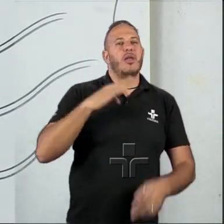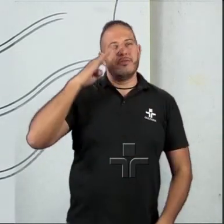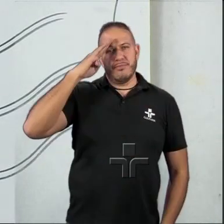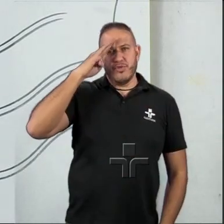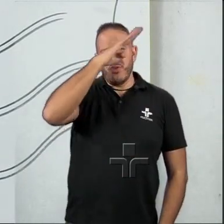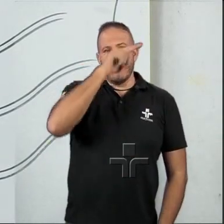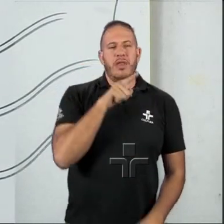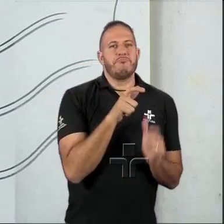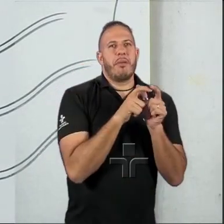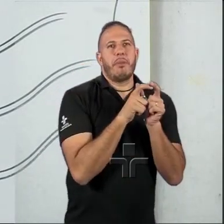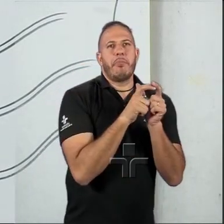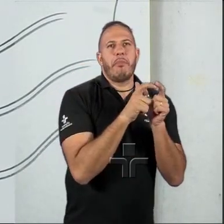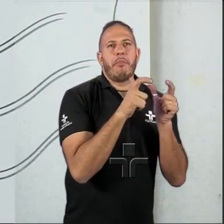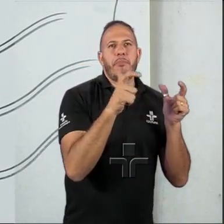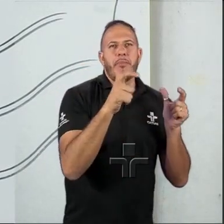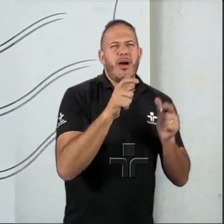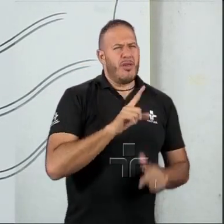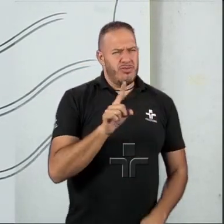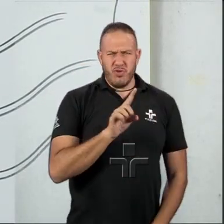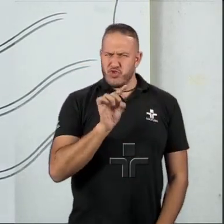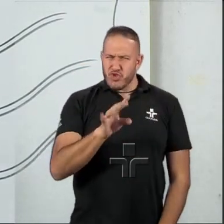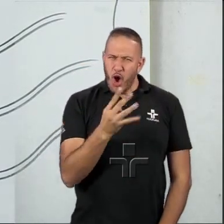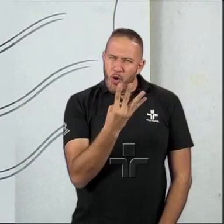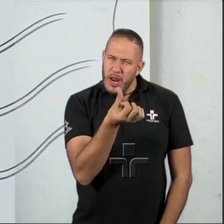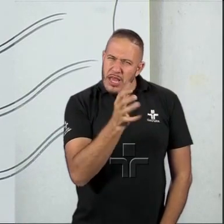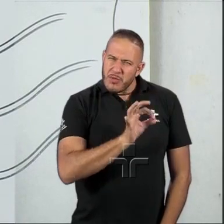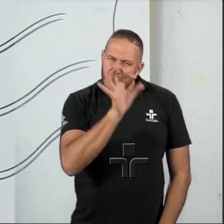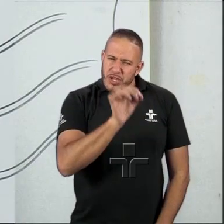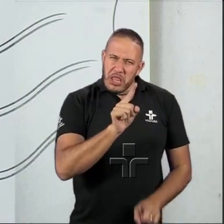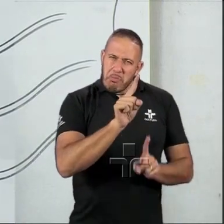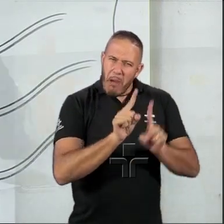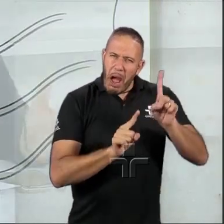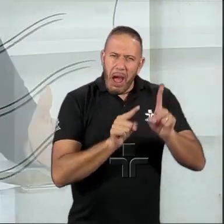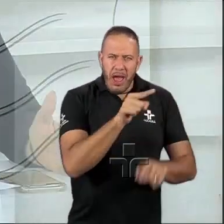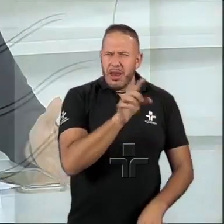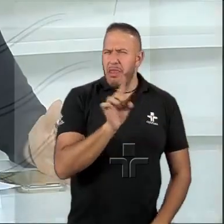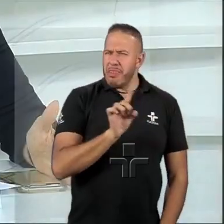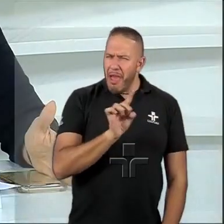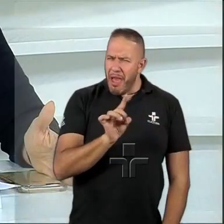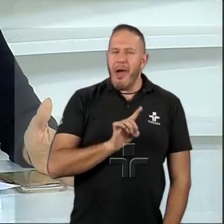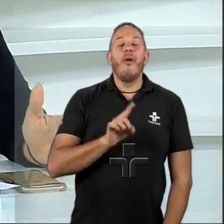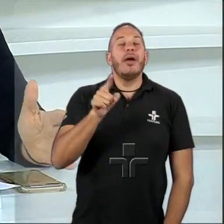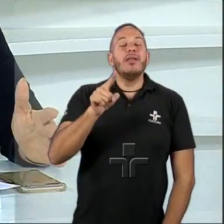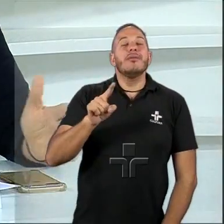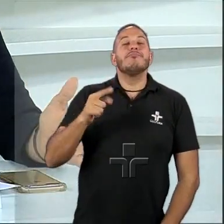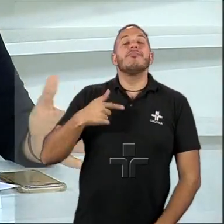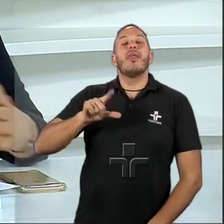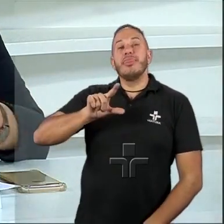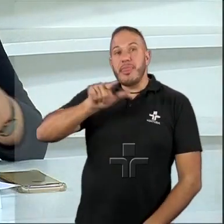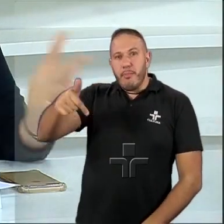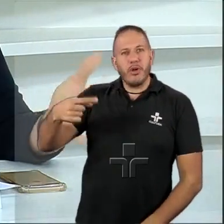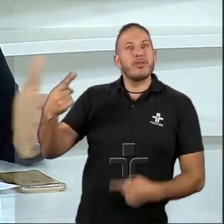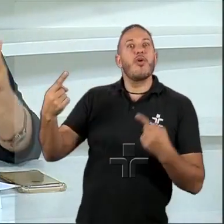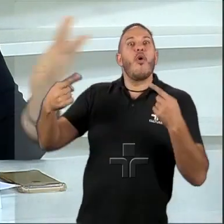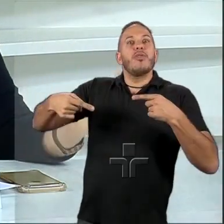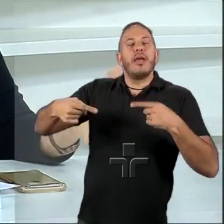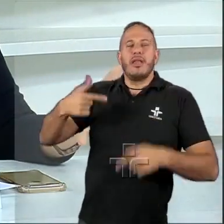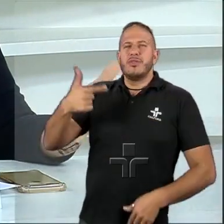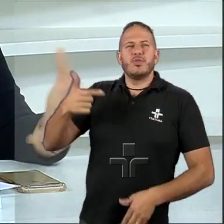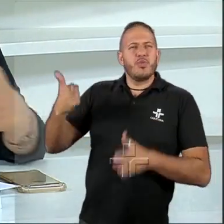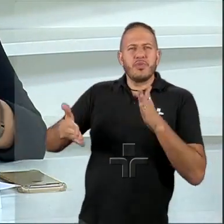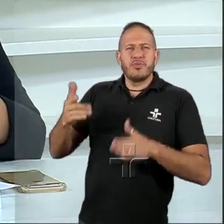Bolsonaro. Porque não foi só 46% que ele teve. Ele colocou no segundo turno esse que era um